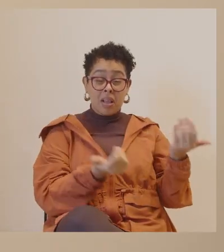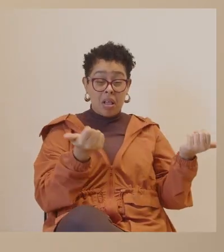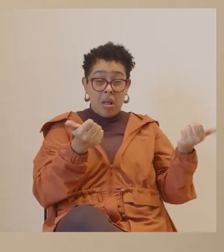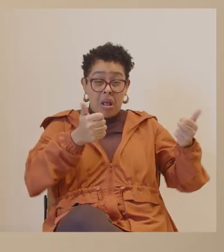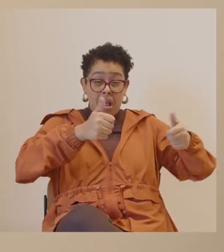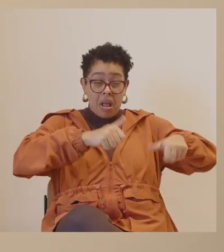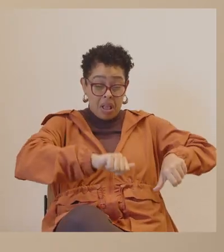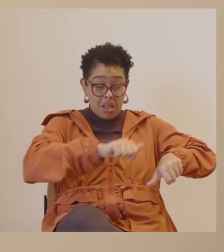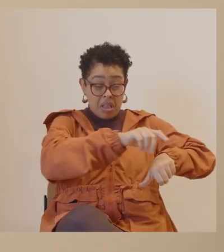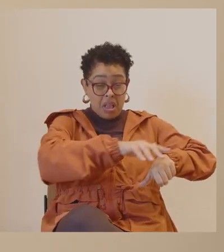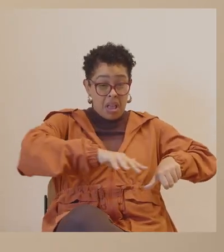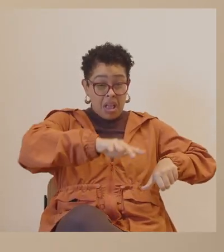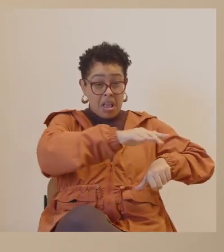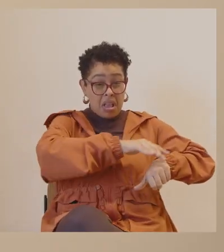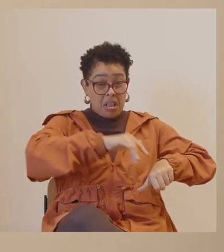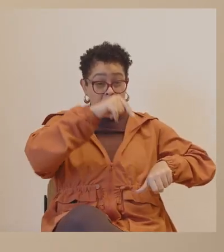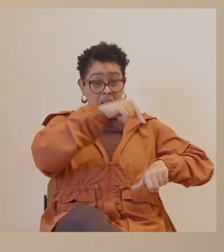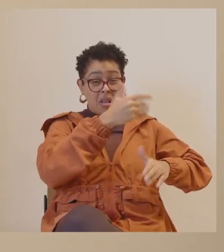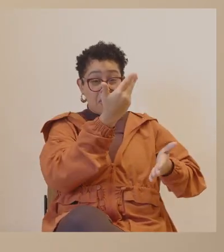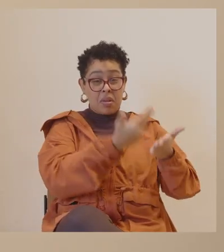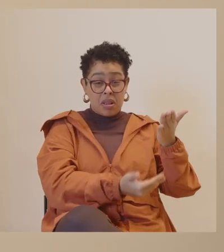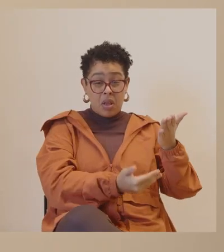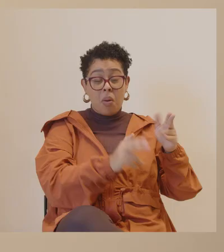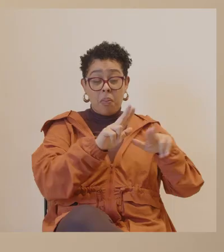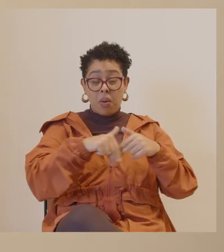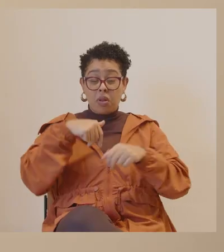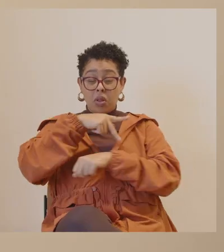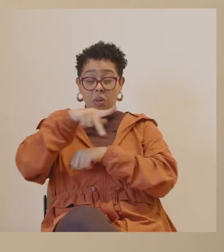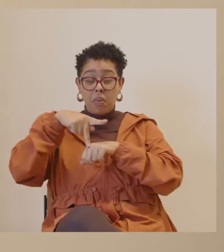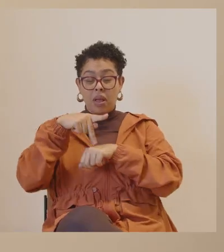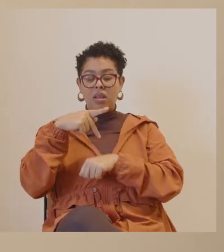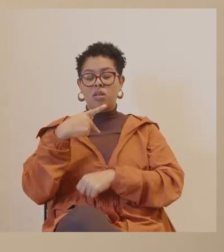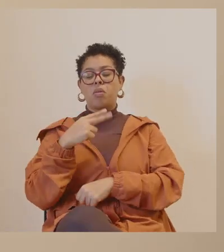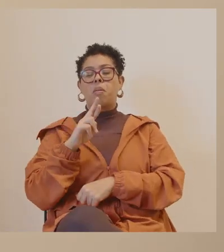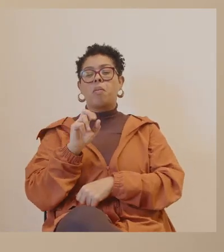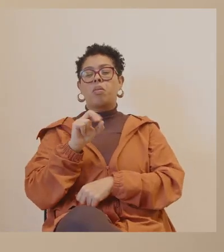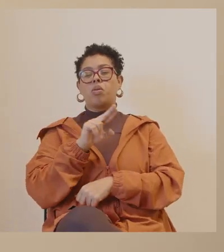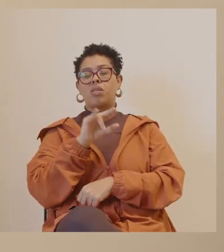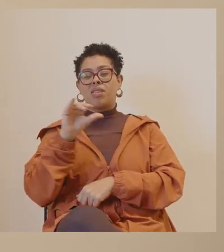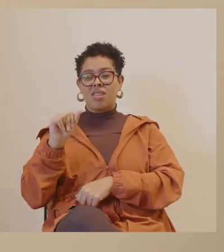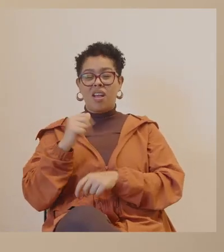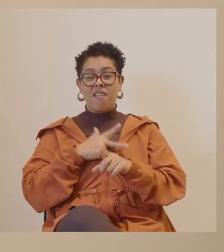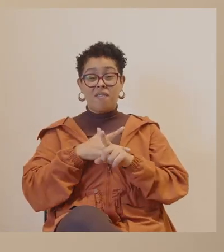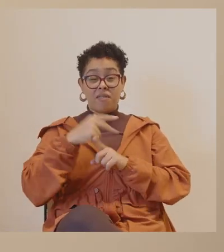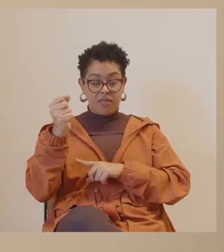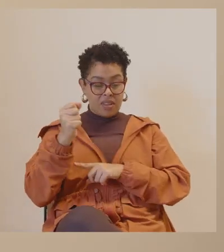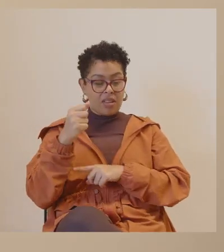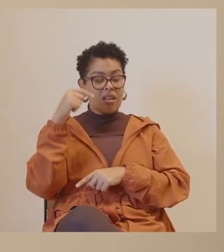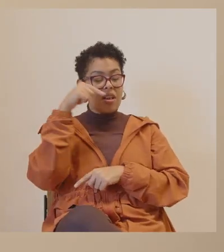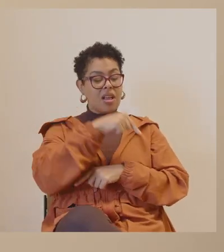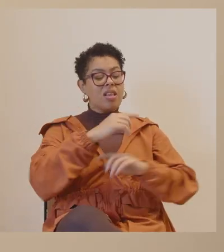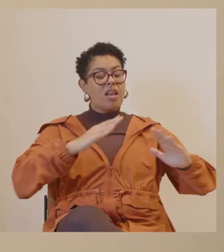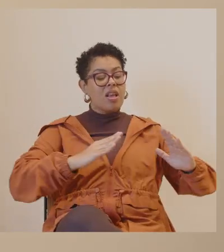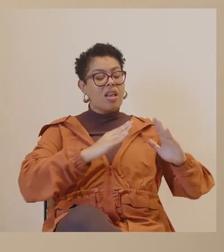da Alsácia-Lorena para a Prússia. Né? Então, a Catedral de Rouen era um símbolo